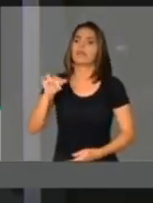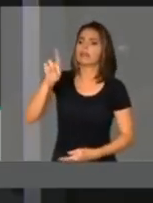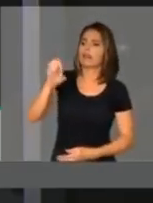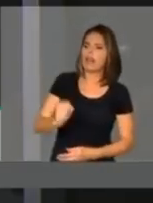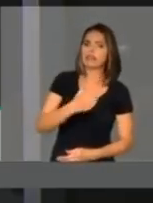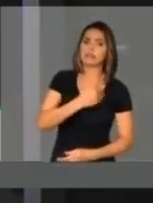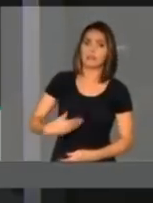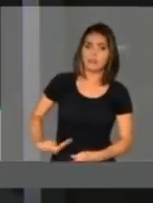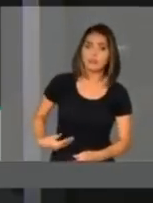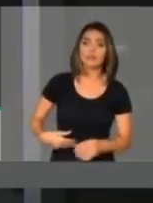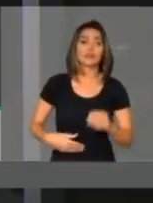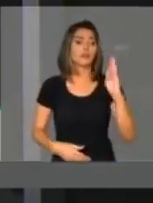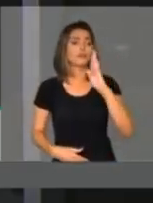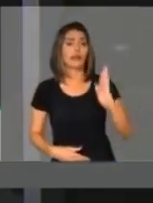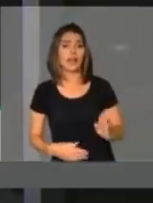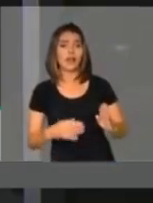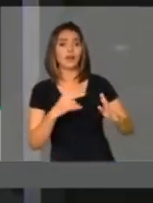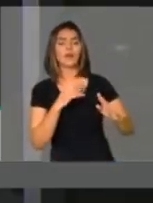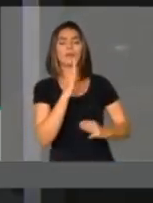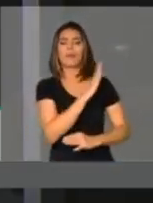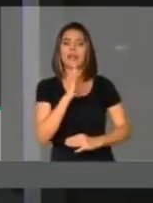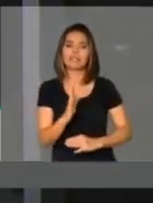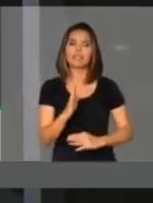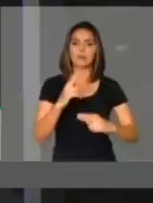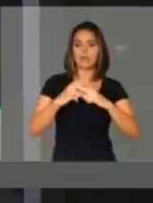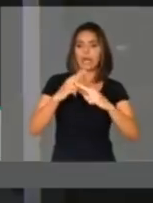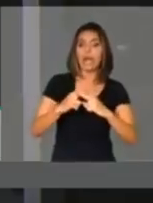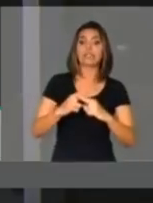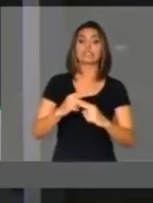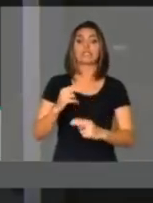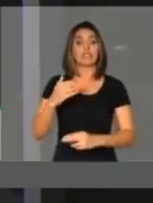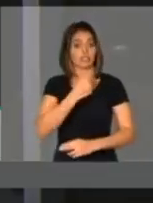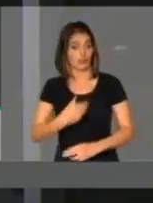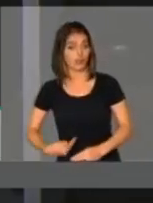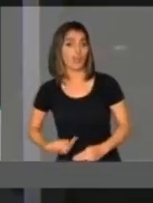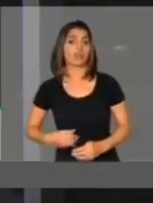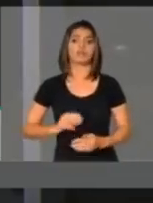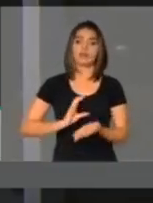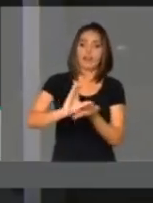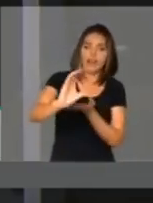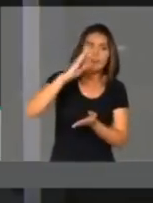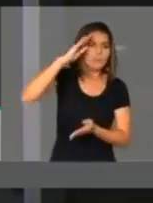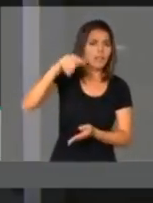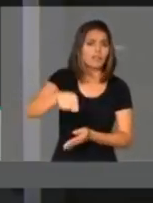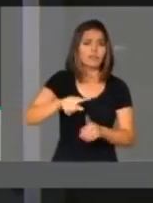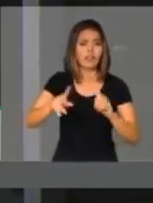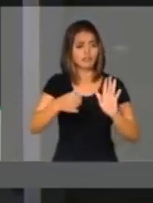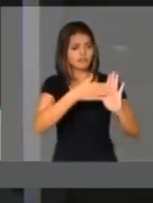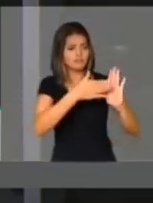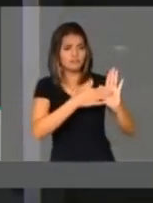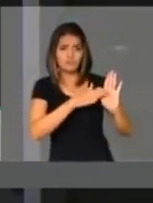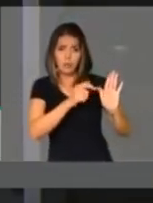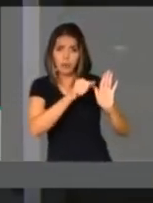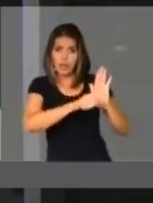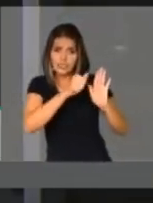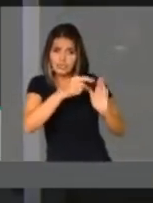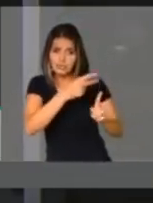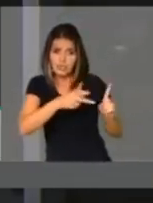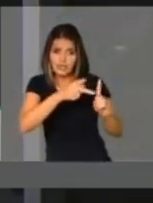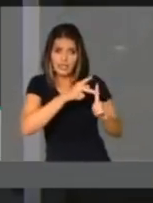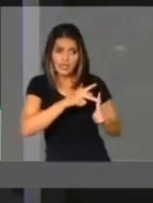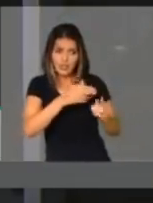precisamos manter o Banco do Brasil estatal e a Caixa estatal, porque o crédito é fundamental, mas votam contra a reforma previdenciária, são